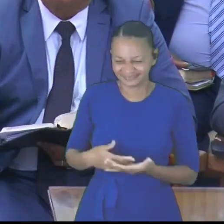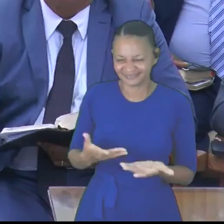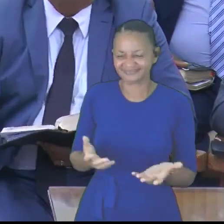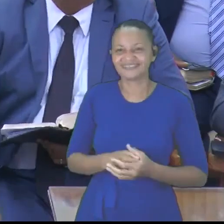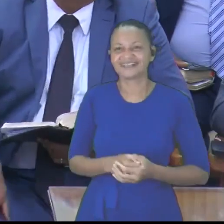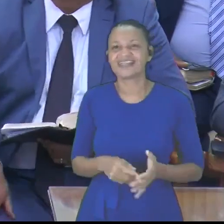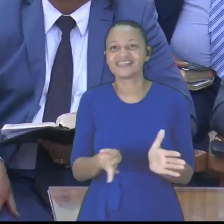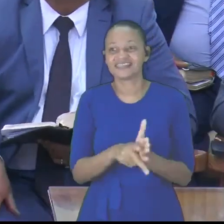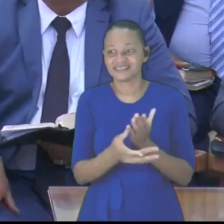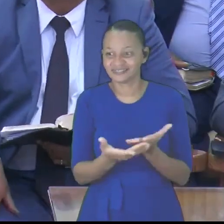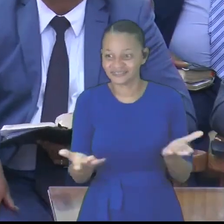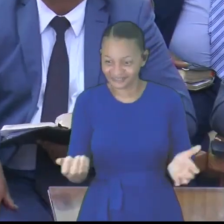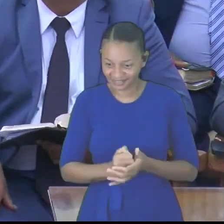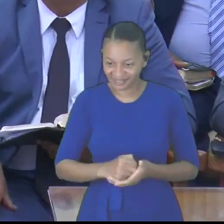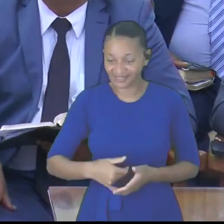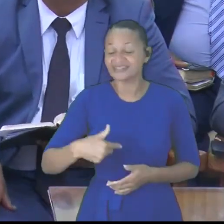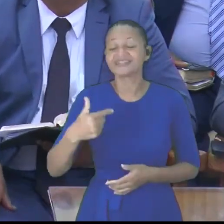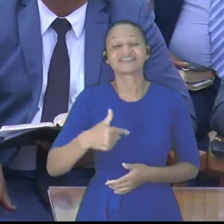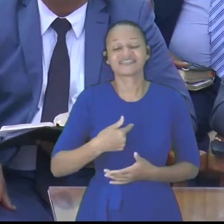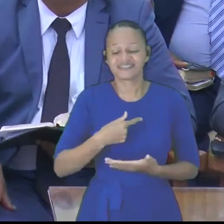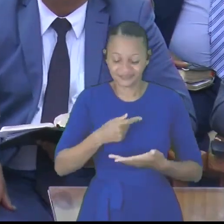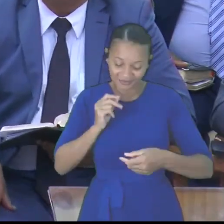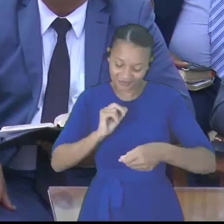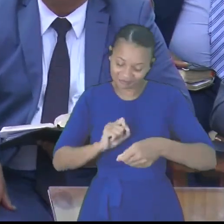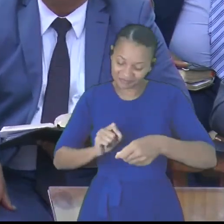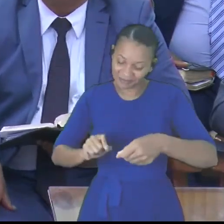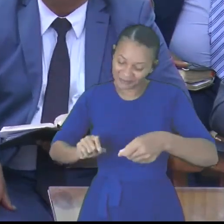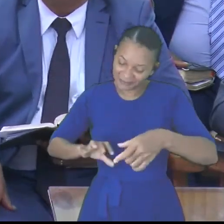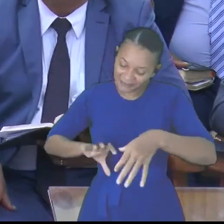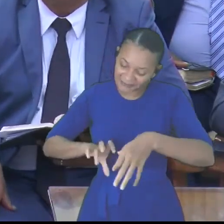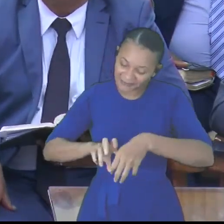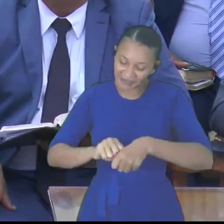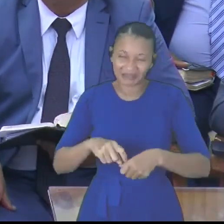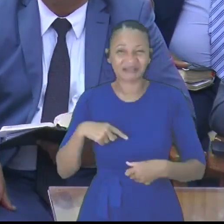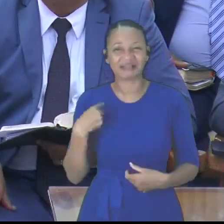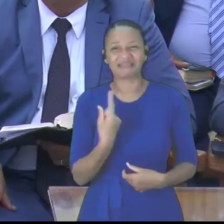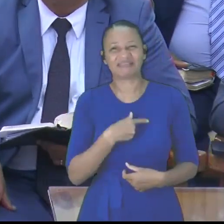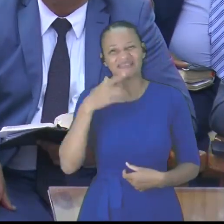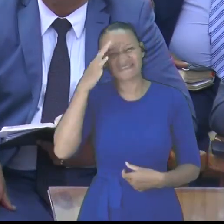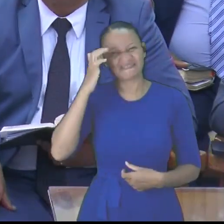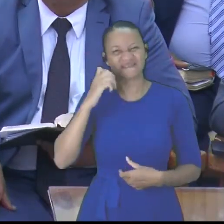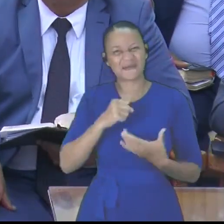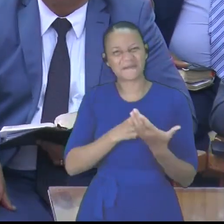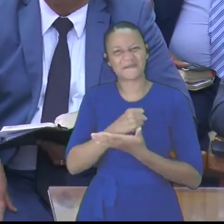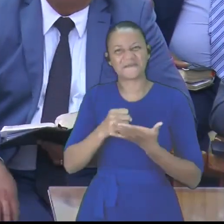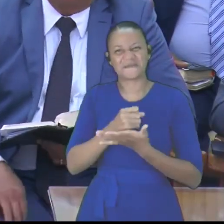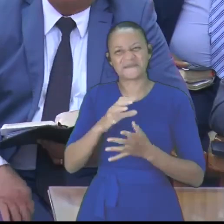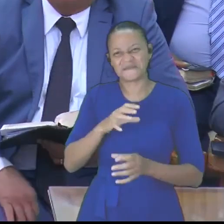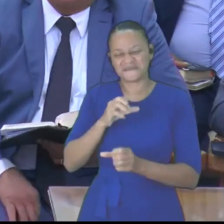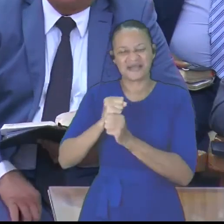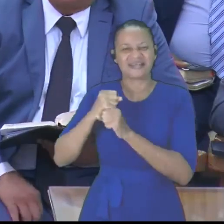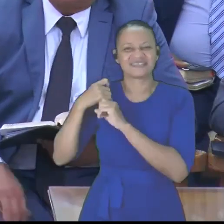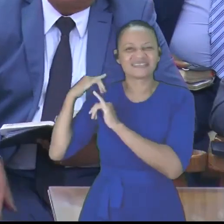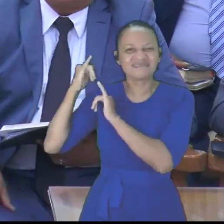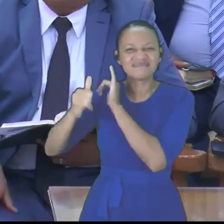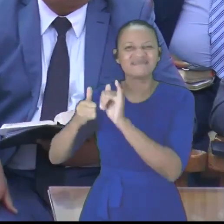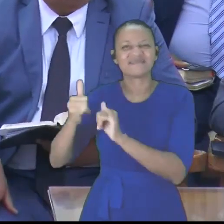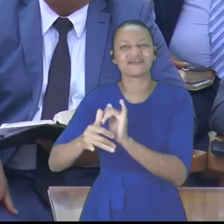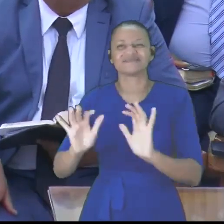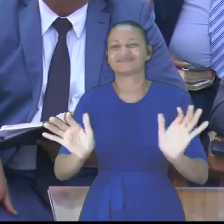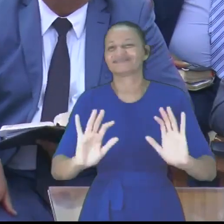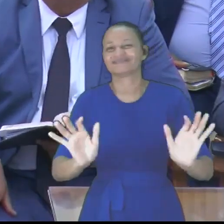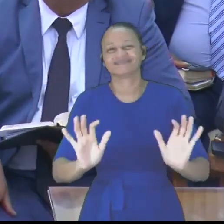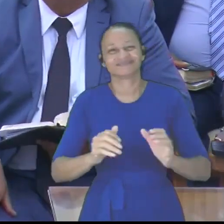velho, na sua segunda carta, ele diz: a nossa fé não está baseada em fábulas,